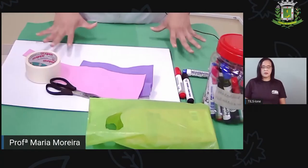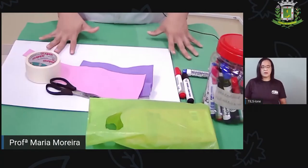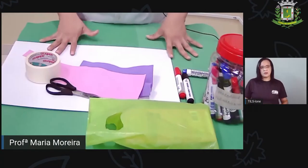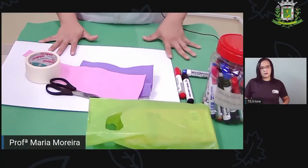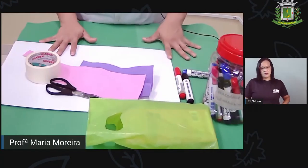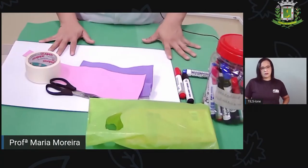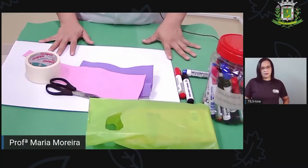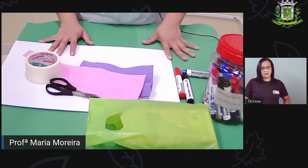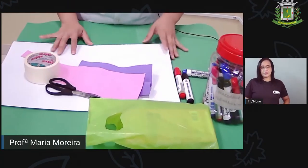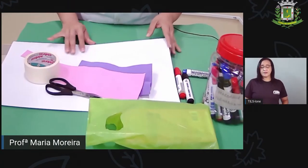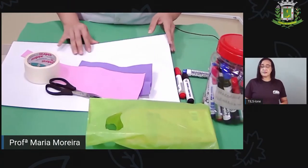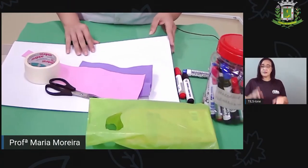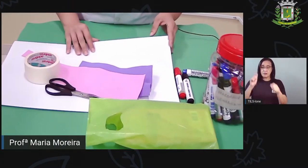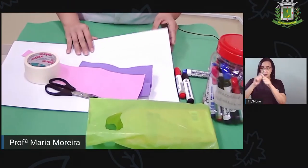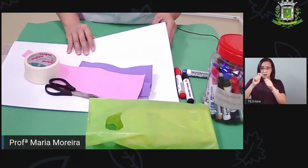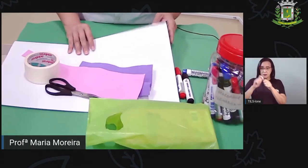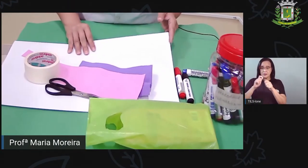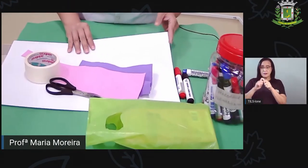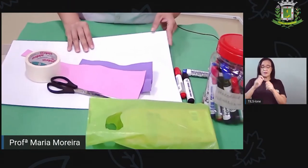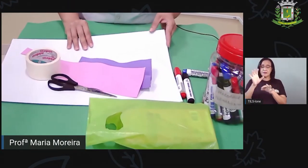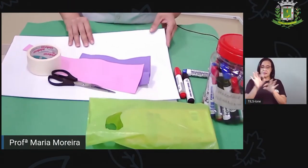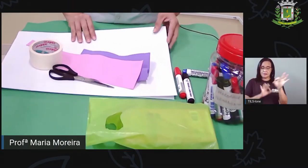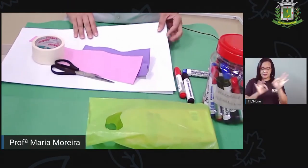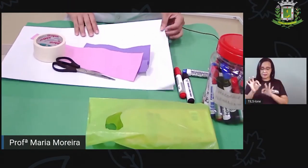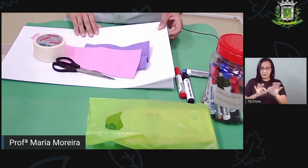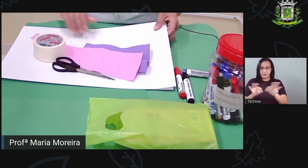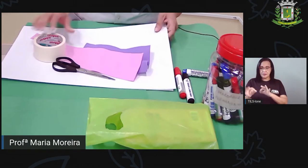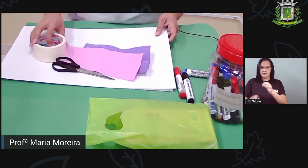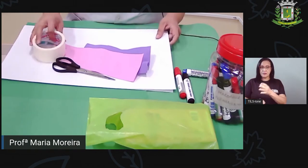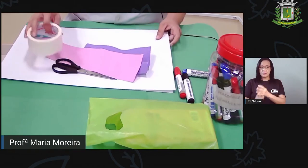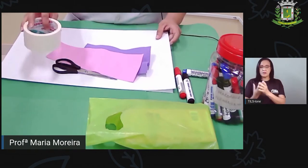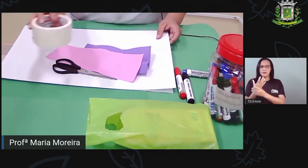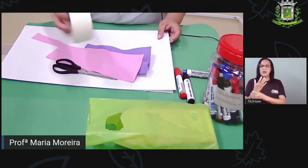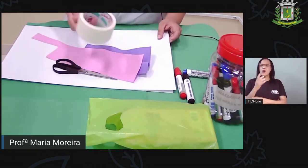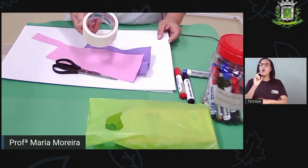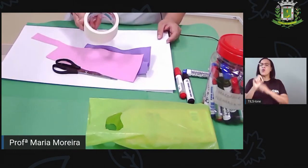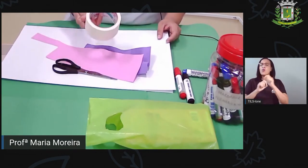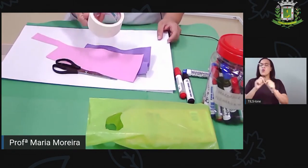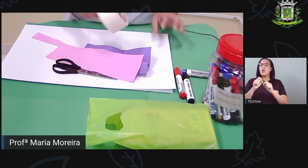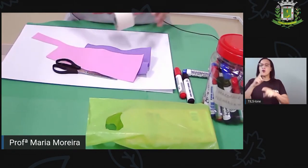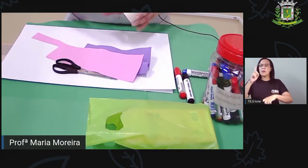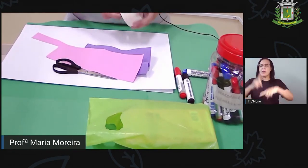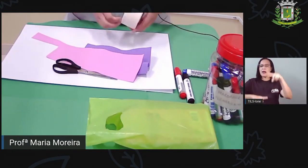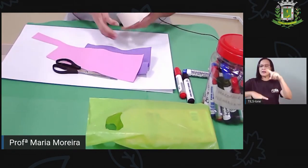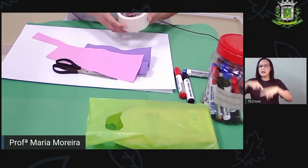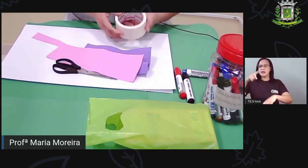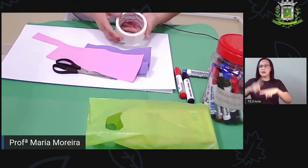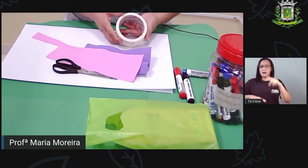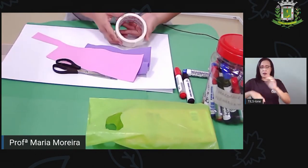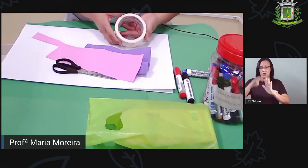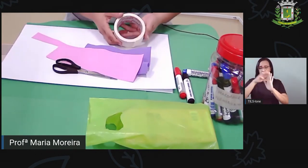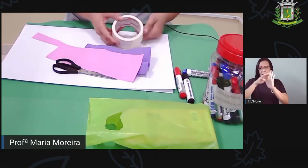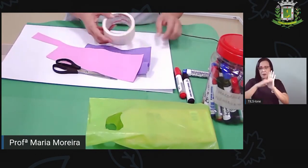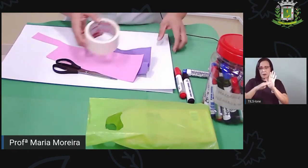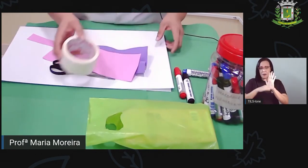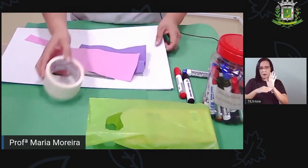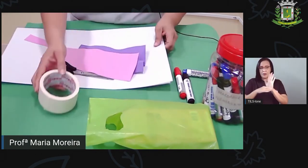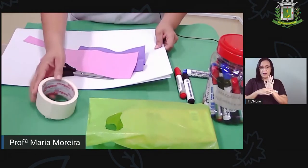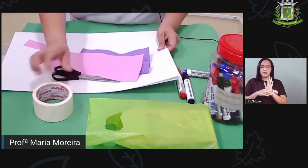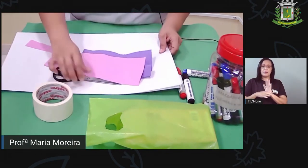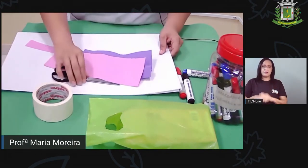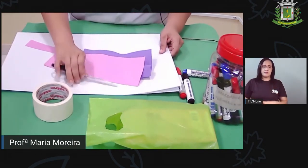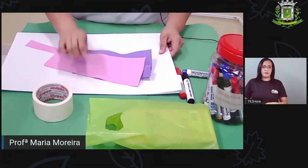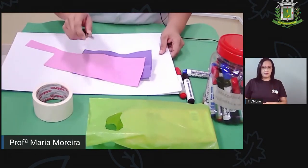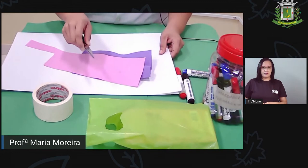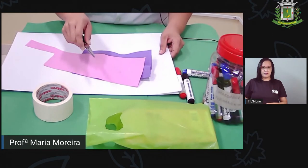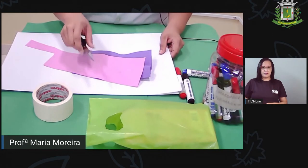Para fazer o nosso calendário, o é que a gente vai precisar, na verdade, né? Fita, né? Fita crepe, como essa aqui da